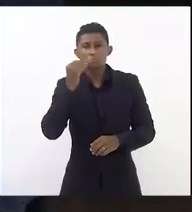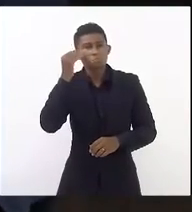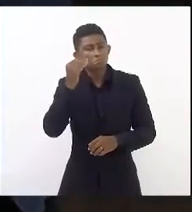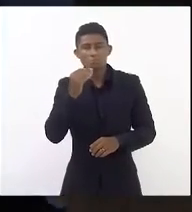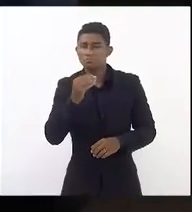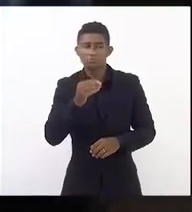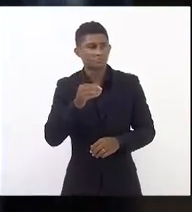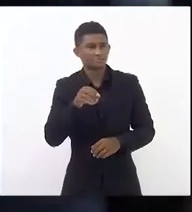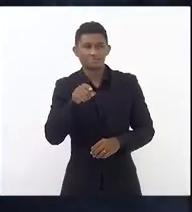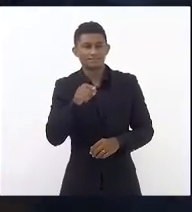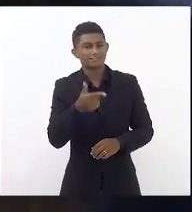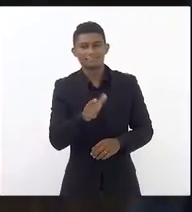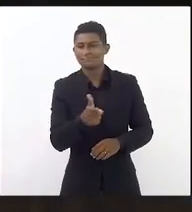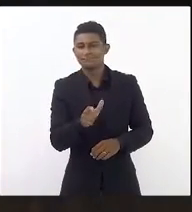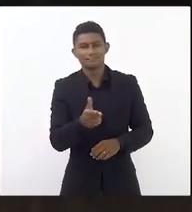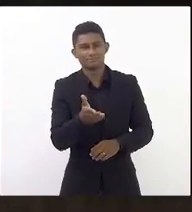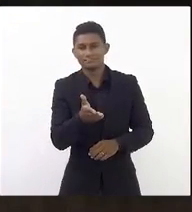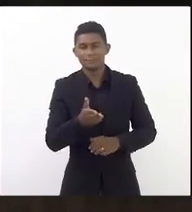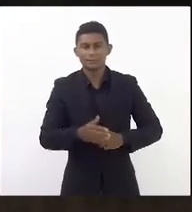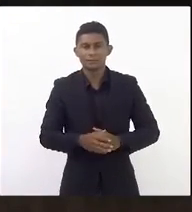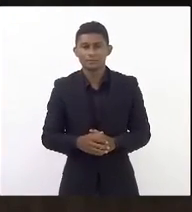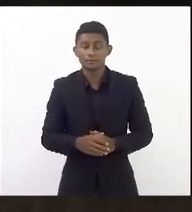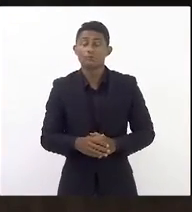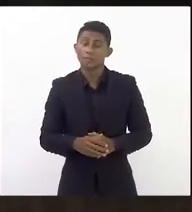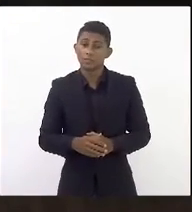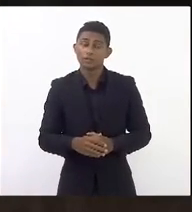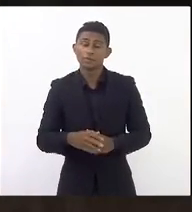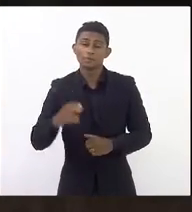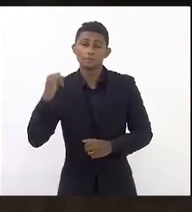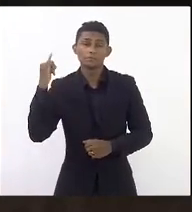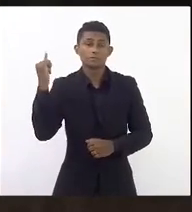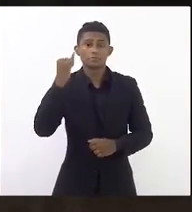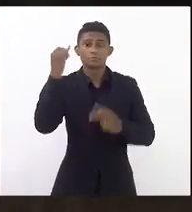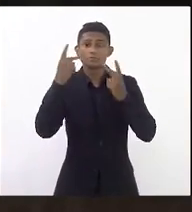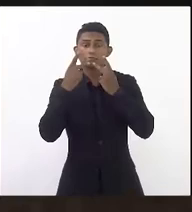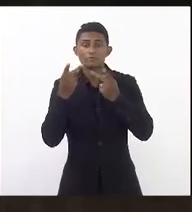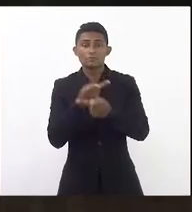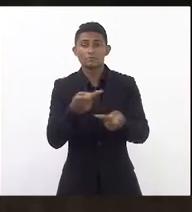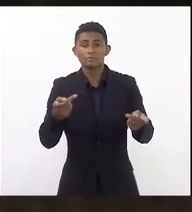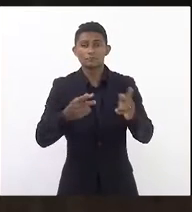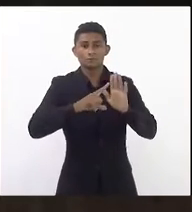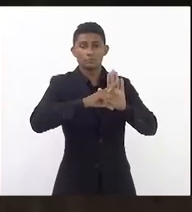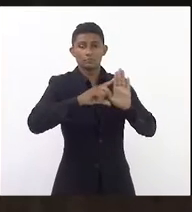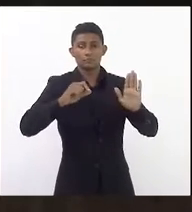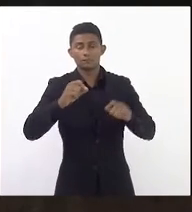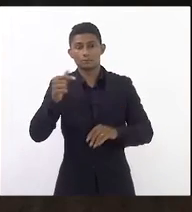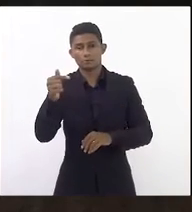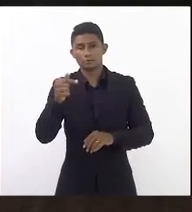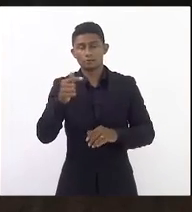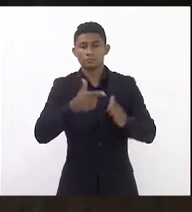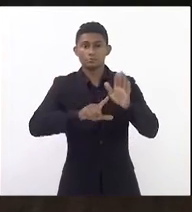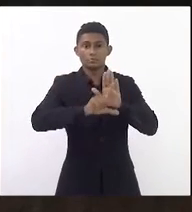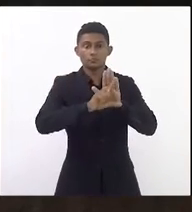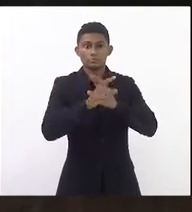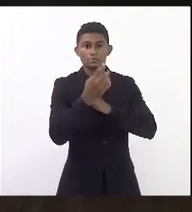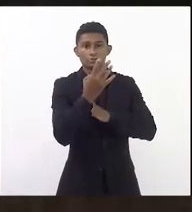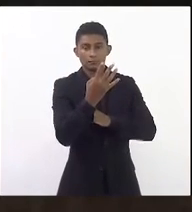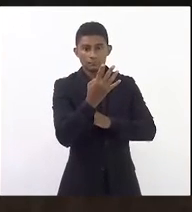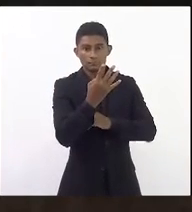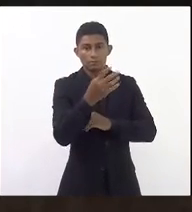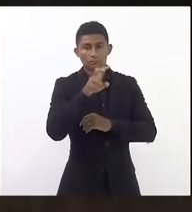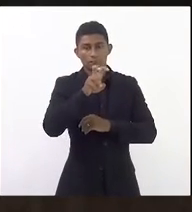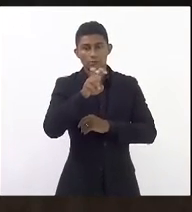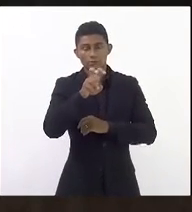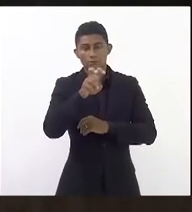Gernesa exigiria. É importante dizer que, segundo o artigo 7º da Lei